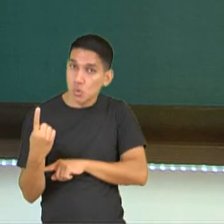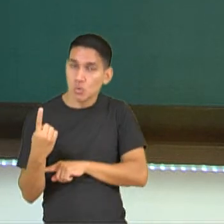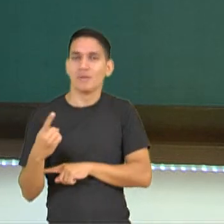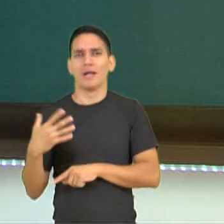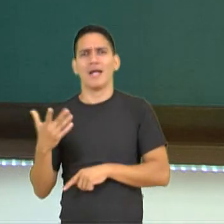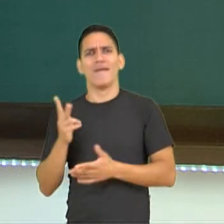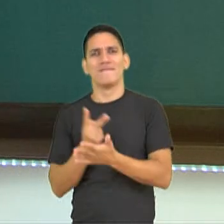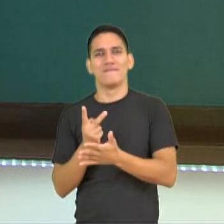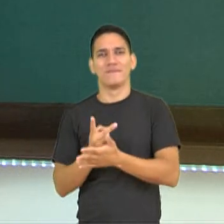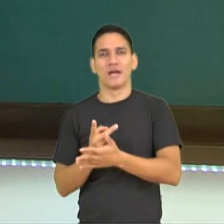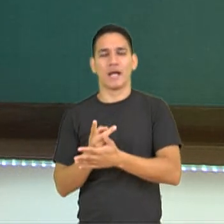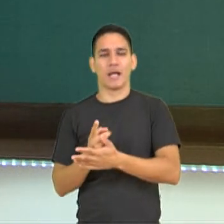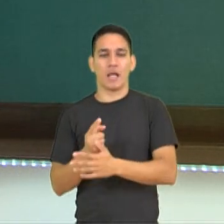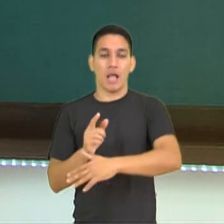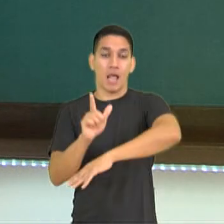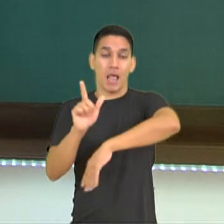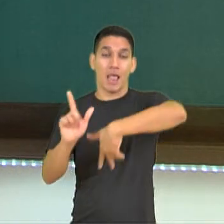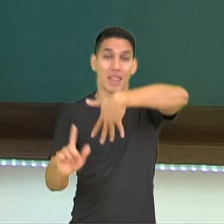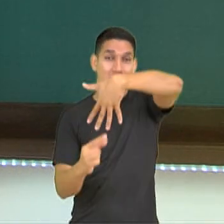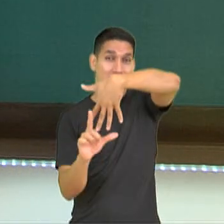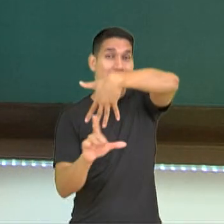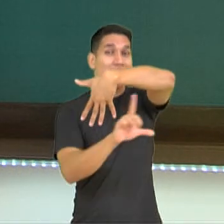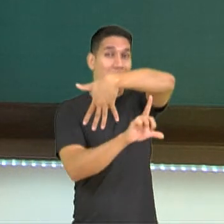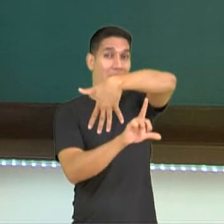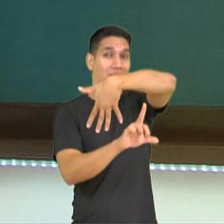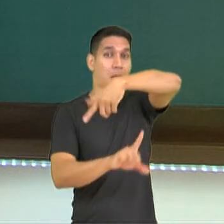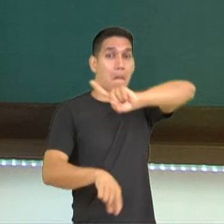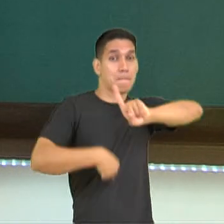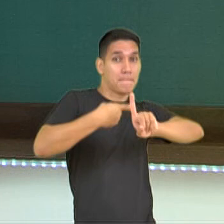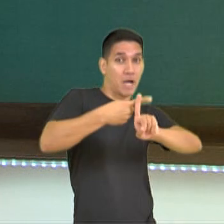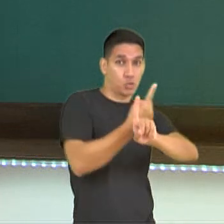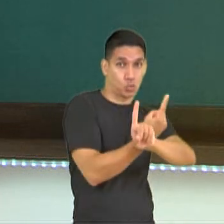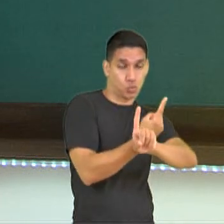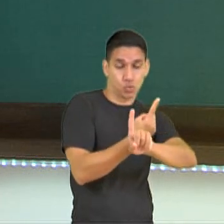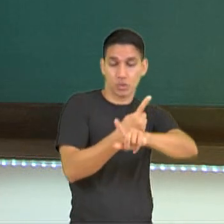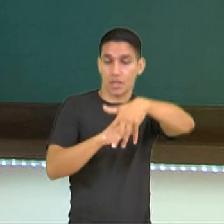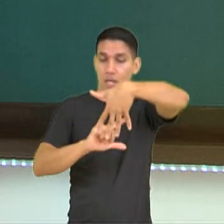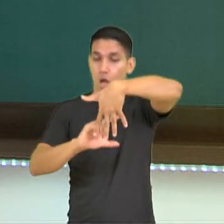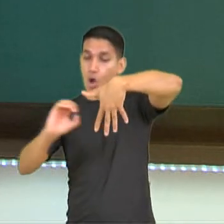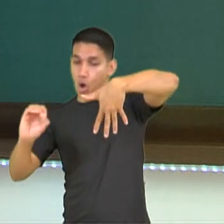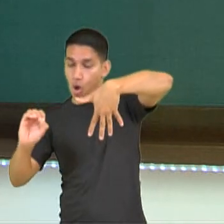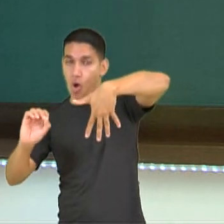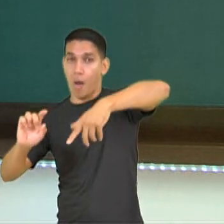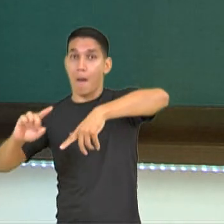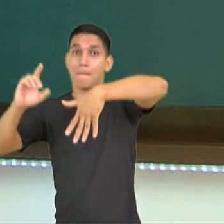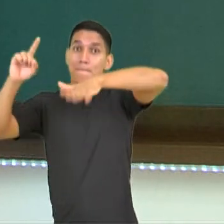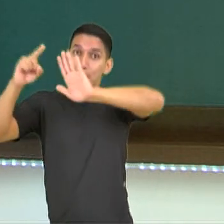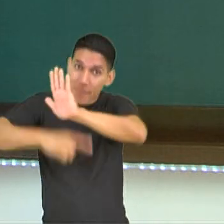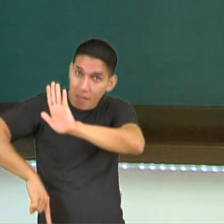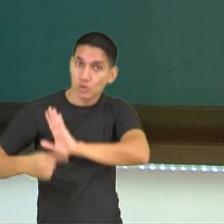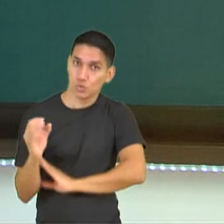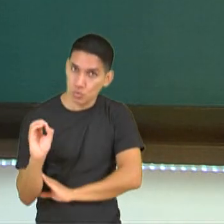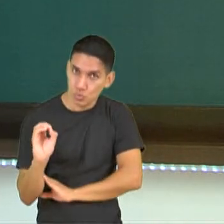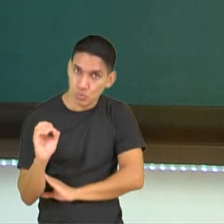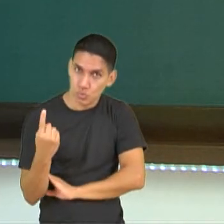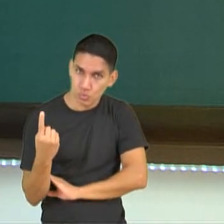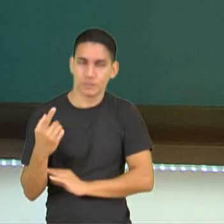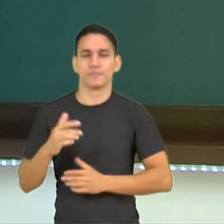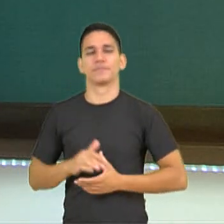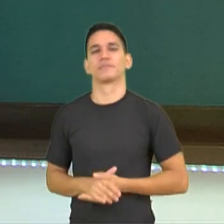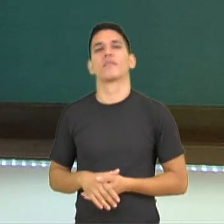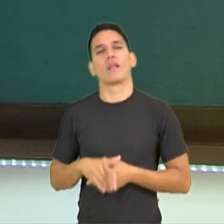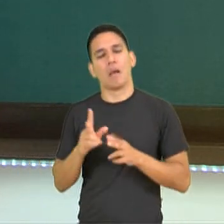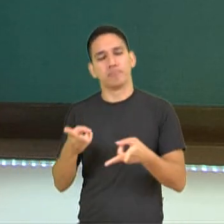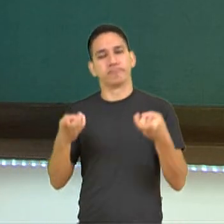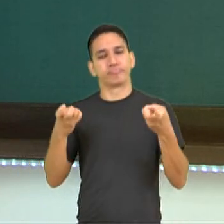para leste as horas até completar ali a ideia das 24 horas. É bem interessante a gente pensar ali na questão dos